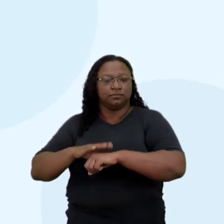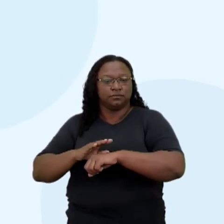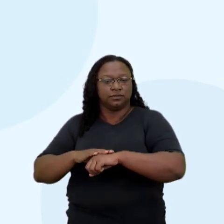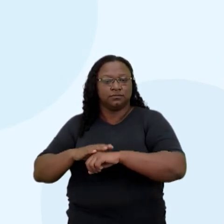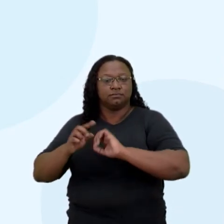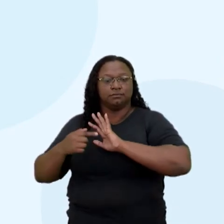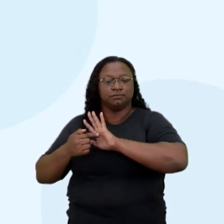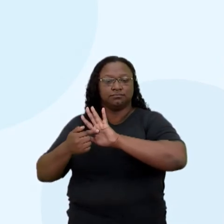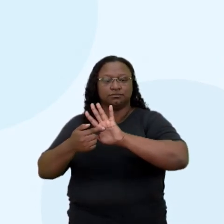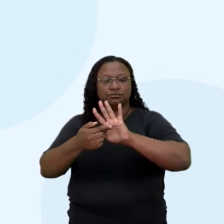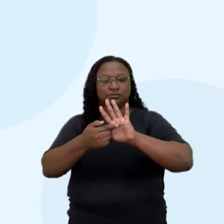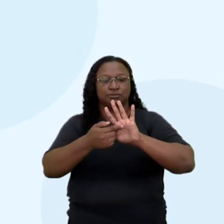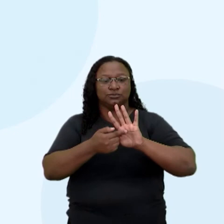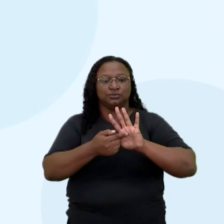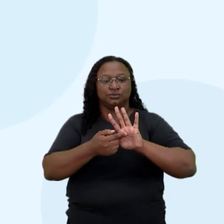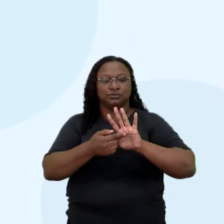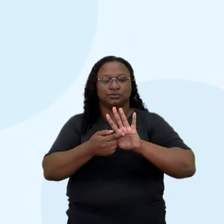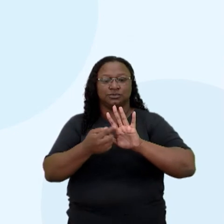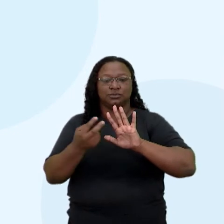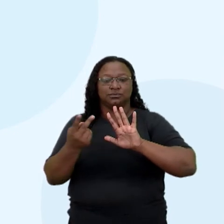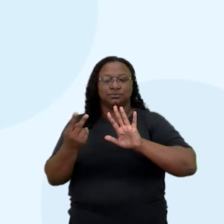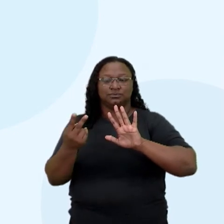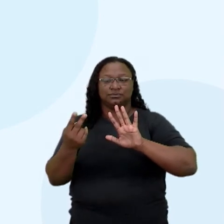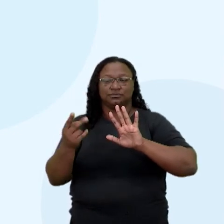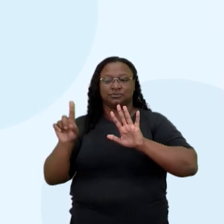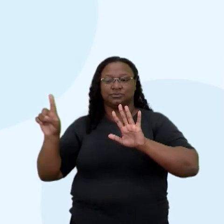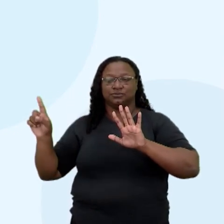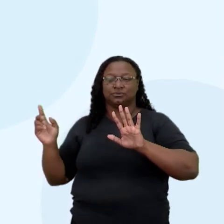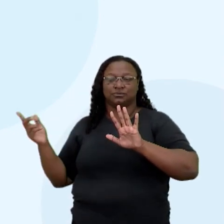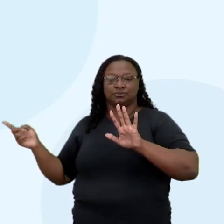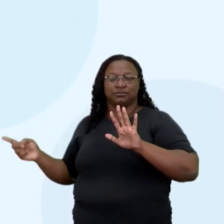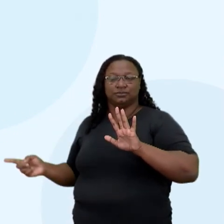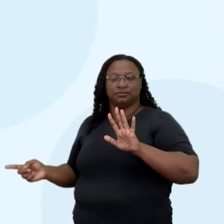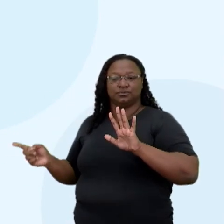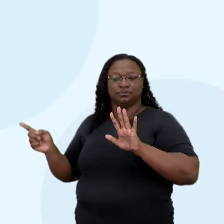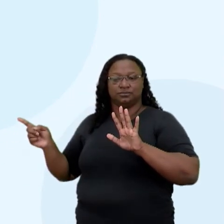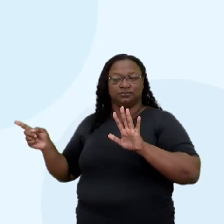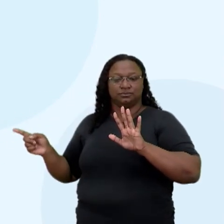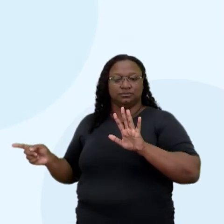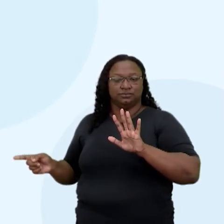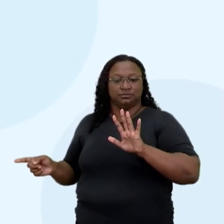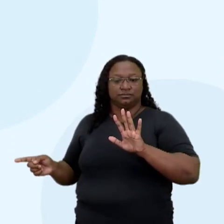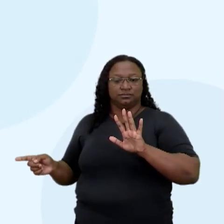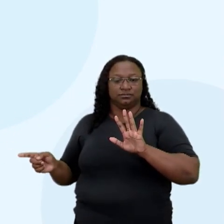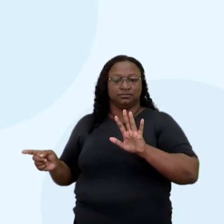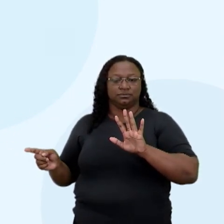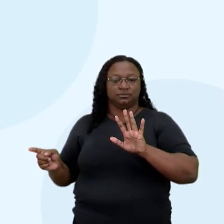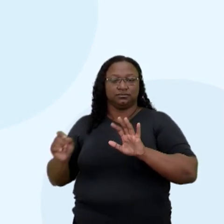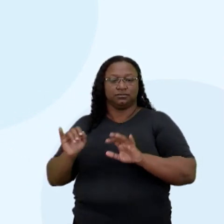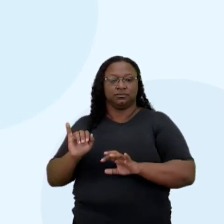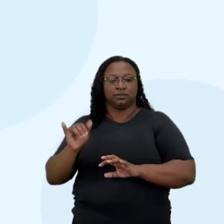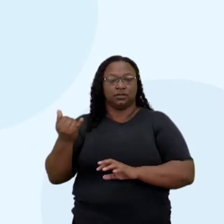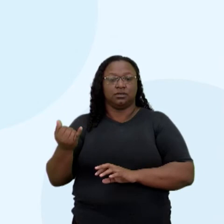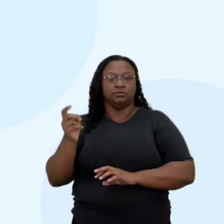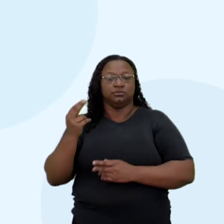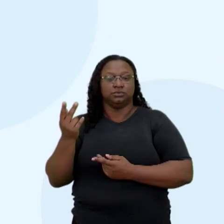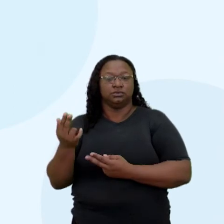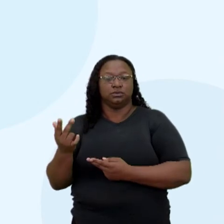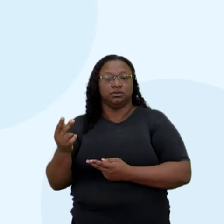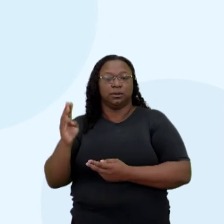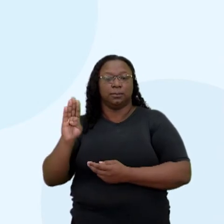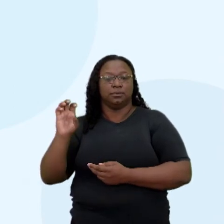ó, parece dois monstrinhos, mas não são não, tá, ok? Y vai ser igual a quem? A beta 0 mais beta 1 vezes o